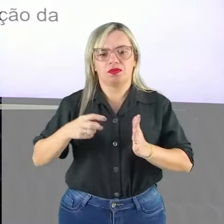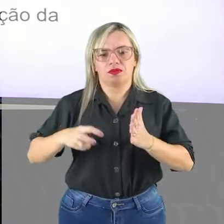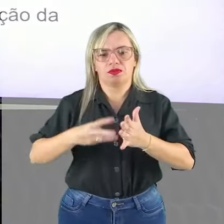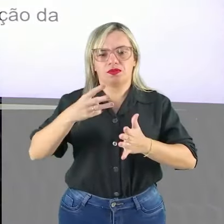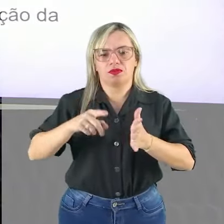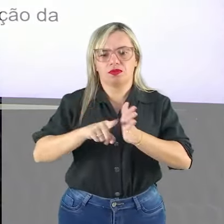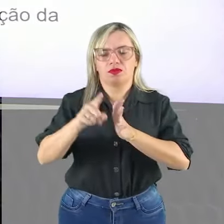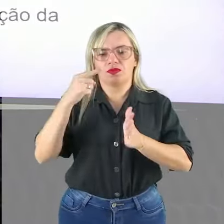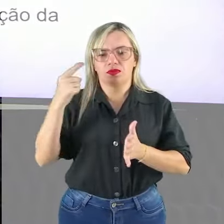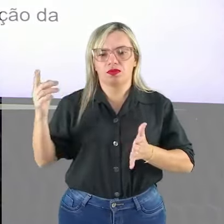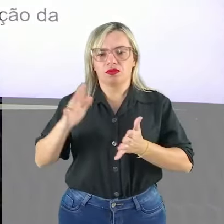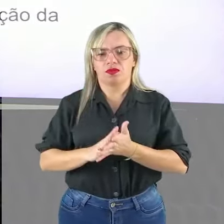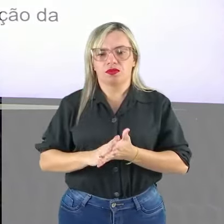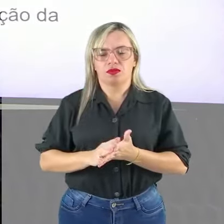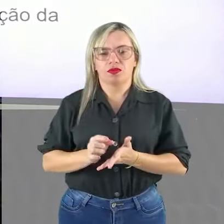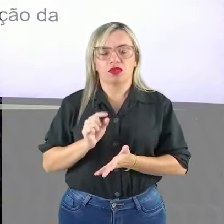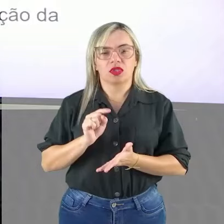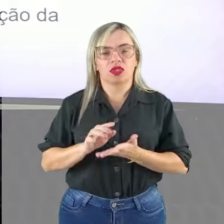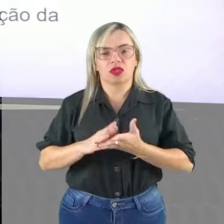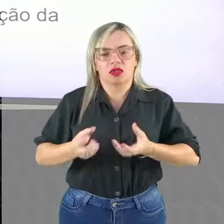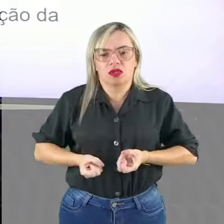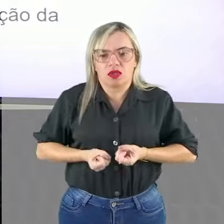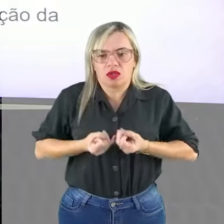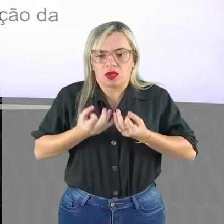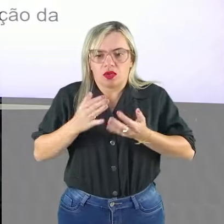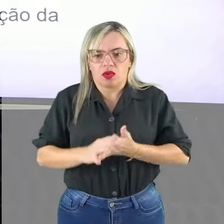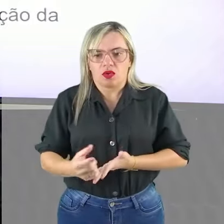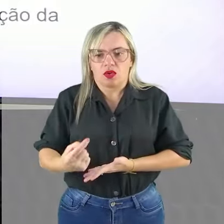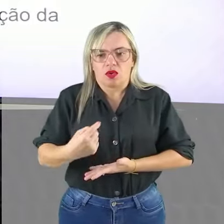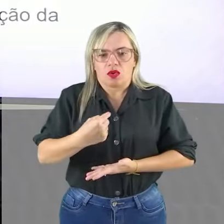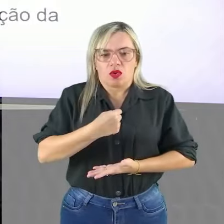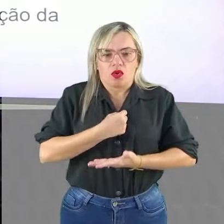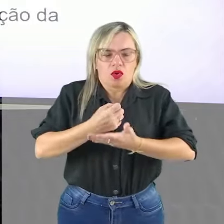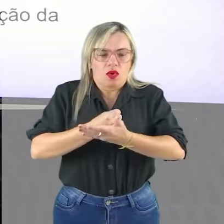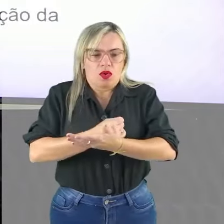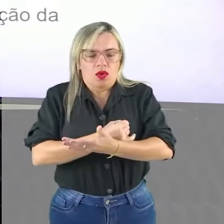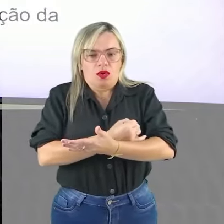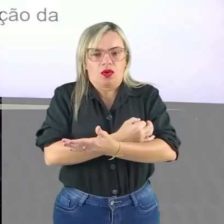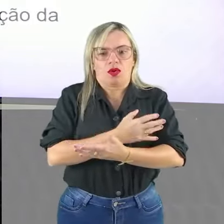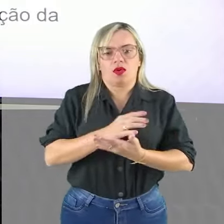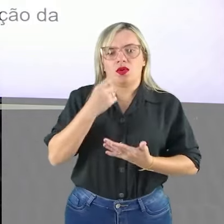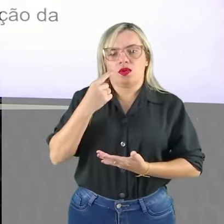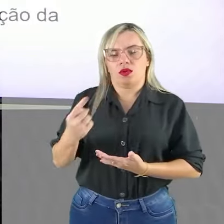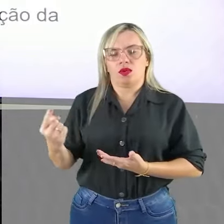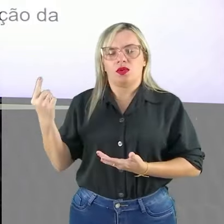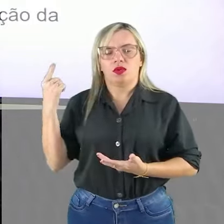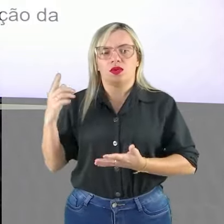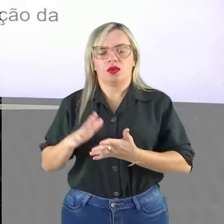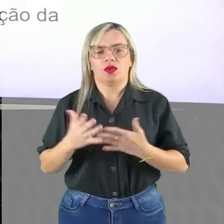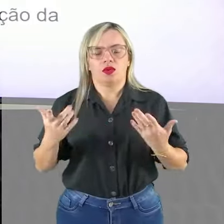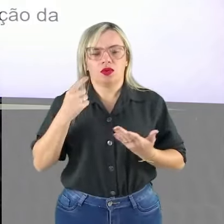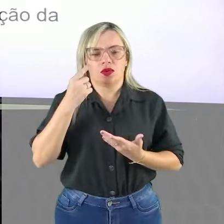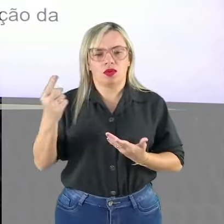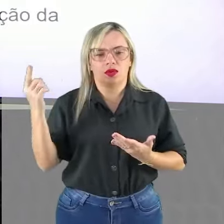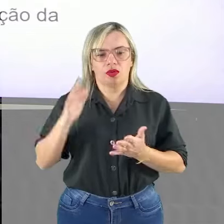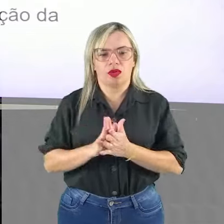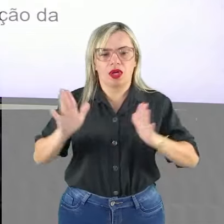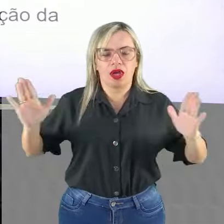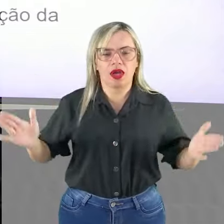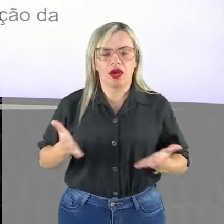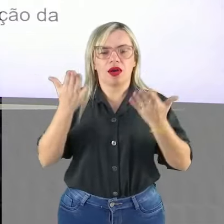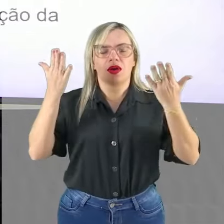três nesse poema o eu poético a gente já sabe então que é um poema né o eu poético